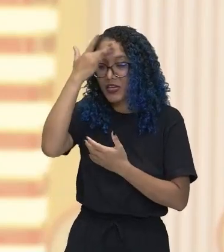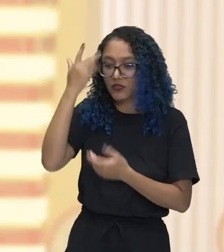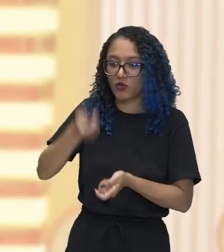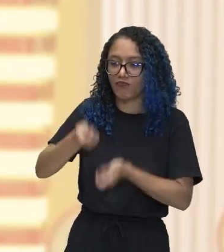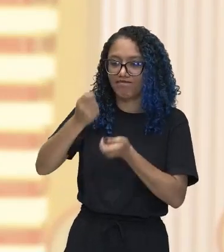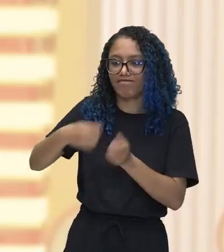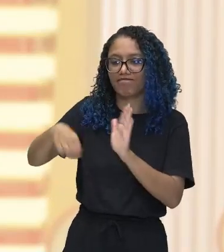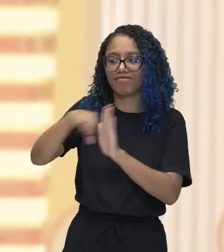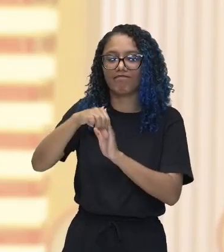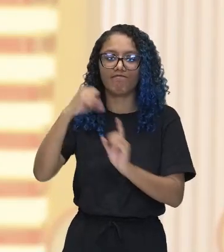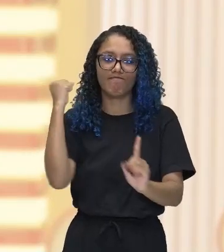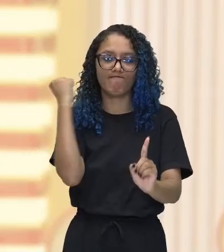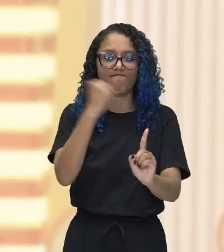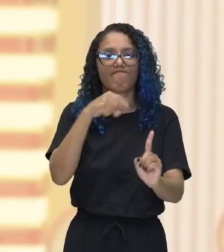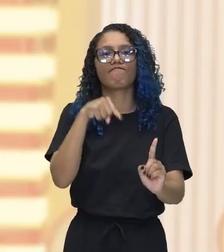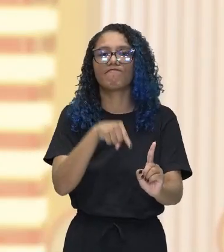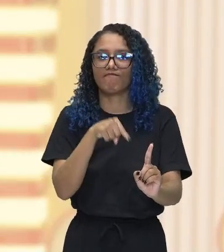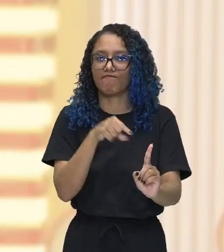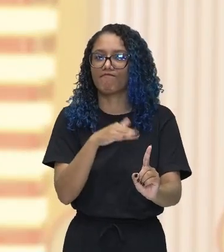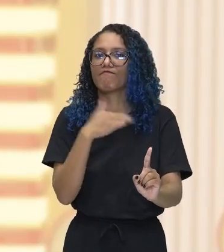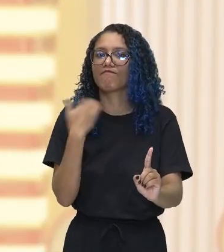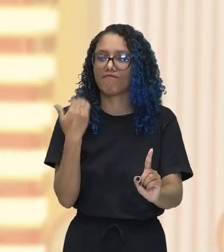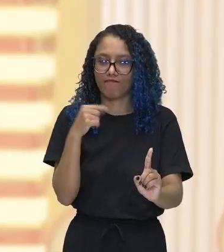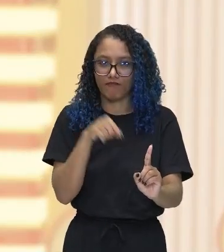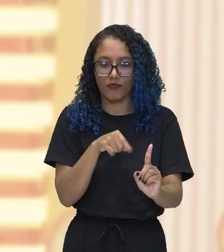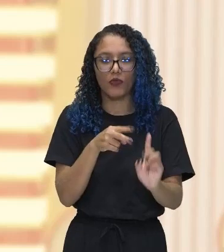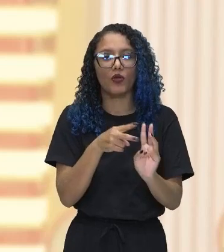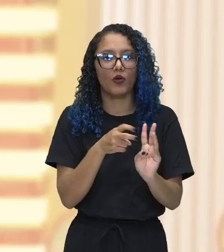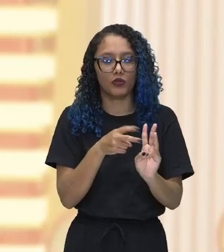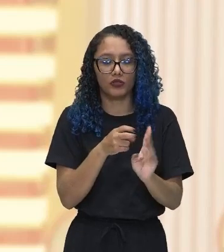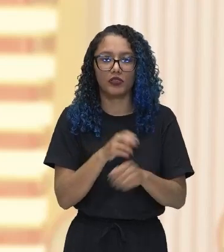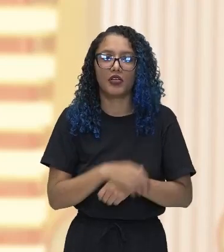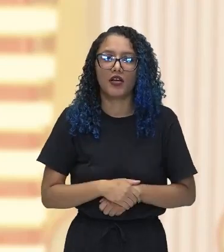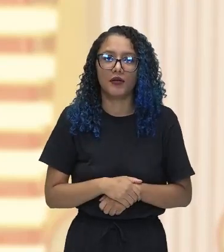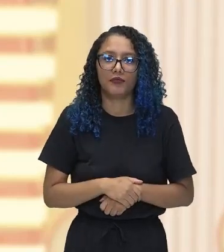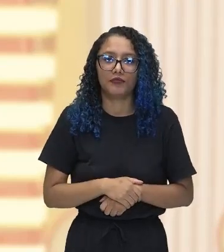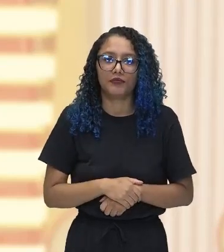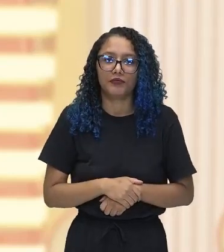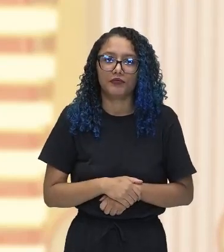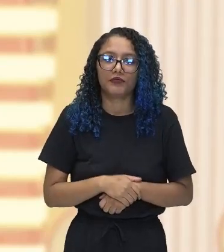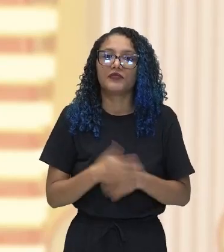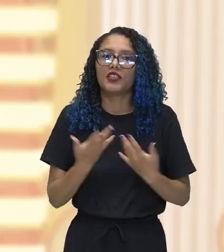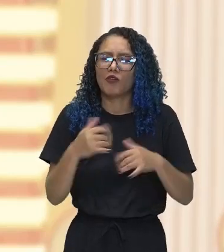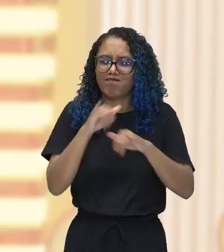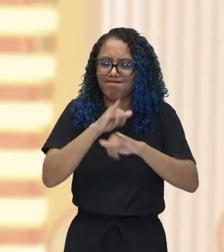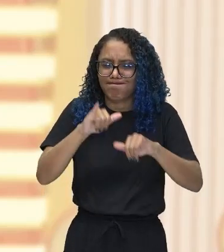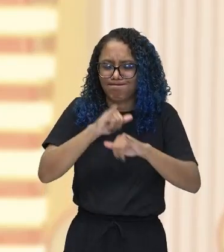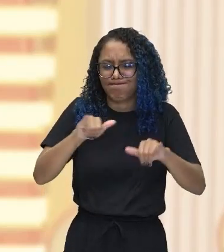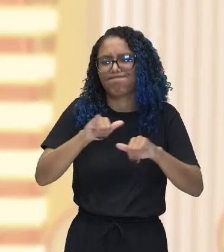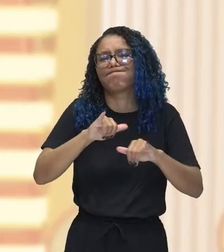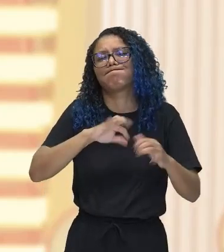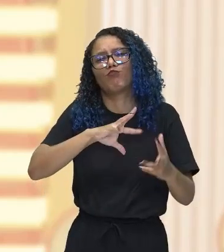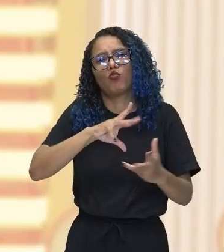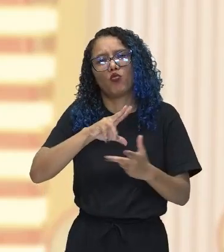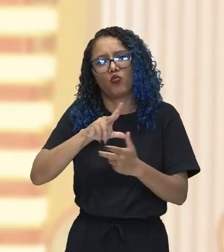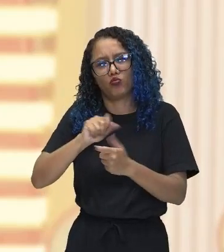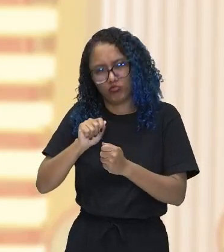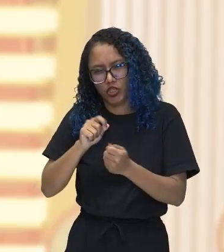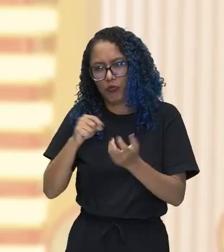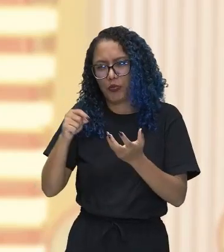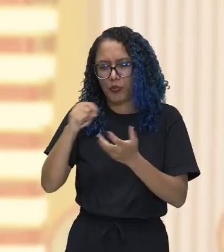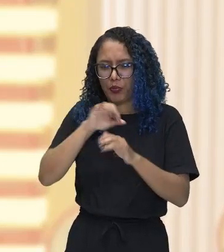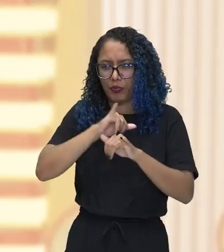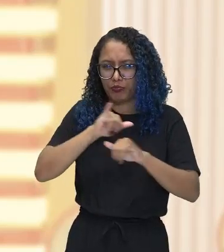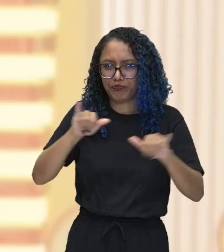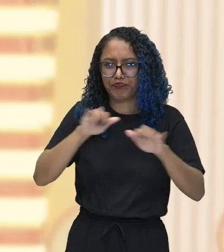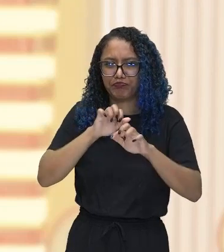ilegal, mataram, assassinaram aí o indigenista e então ganhou as mídias mundiais, né, mesmo assassinato. E aí eu lembro